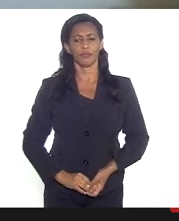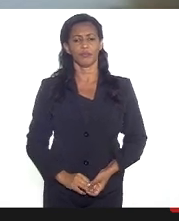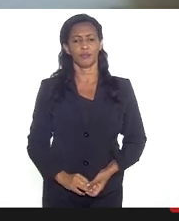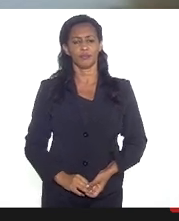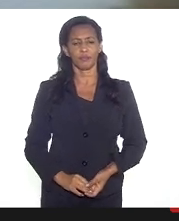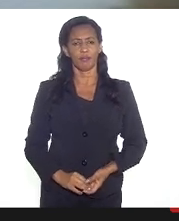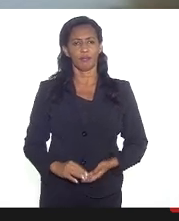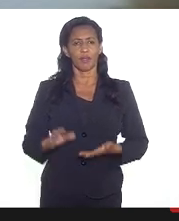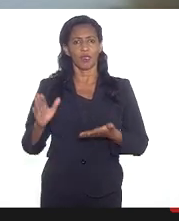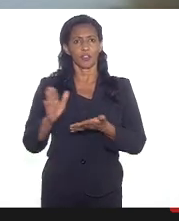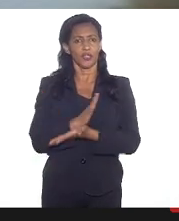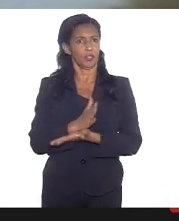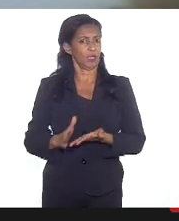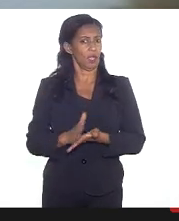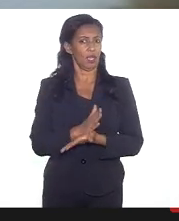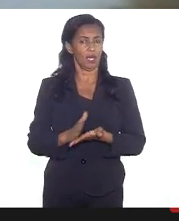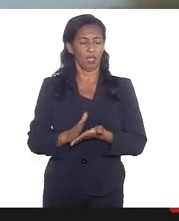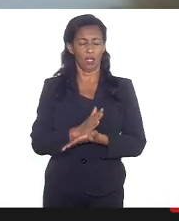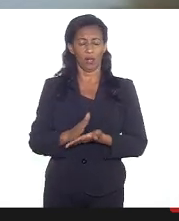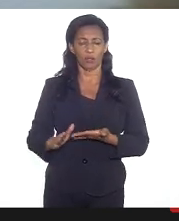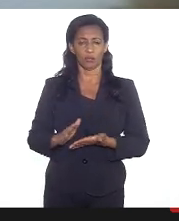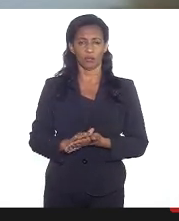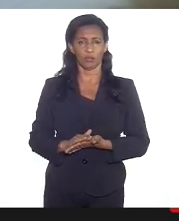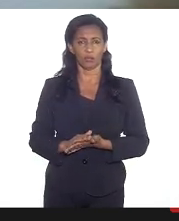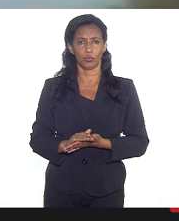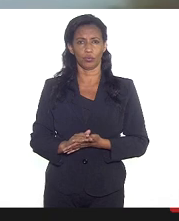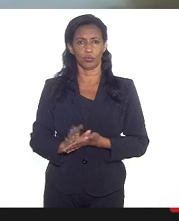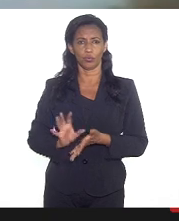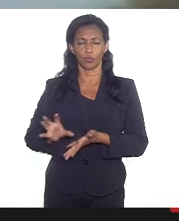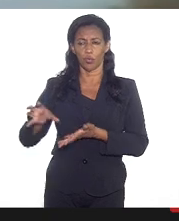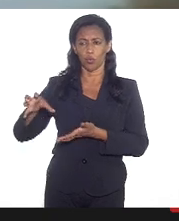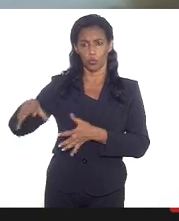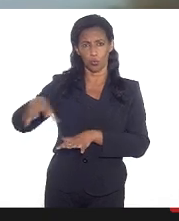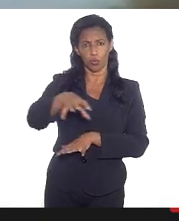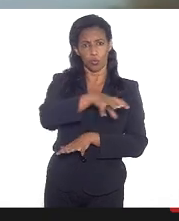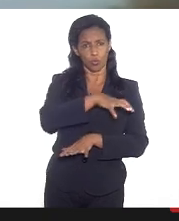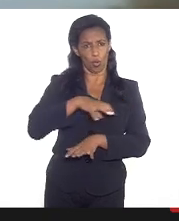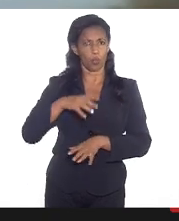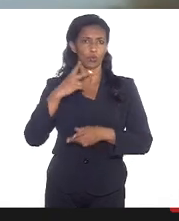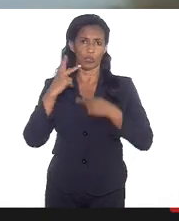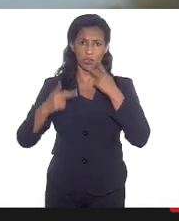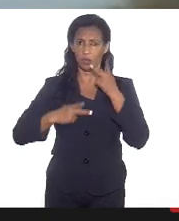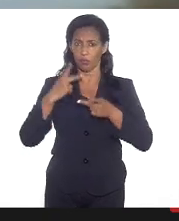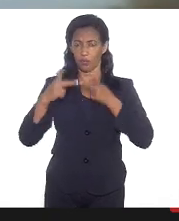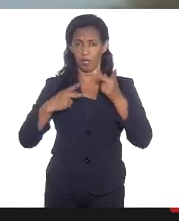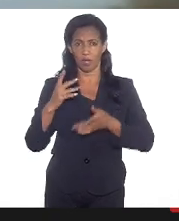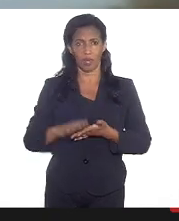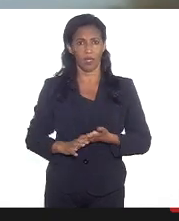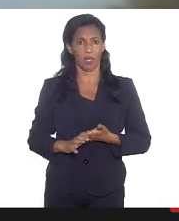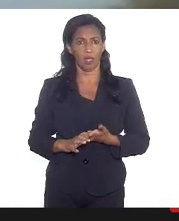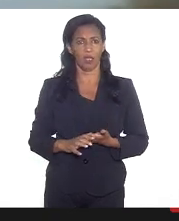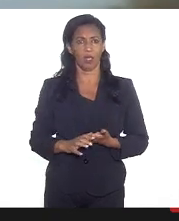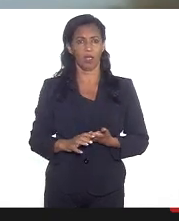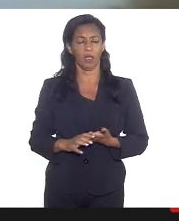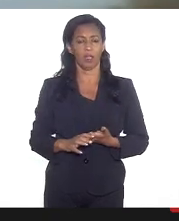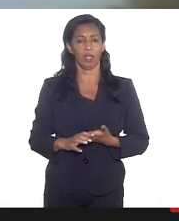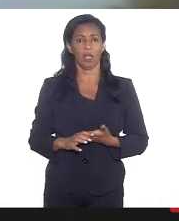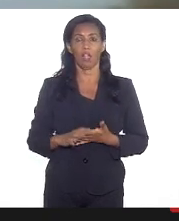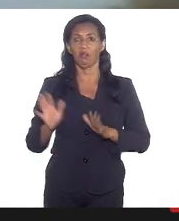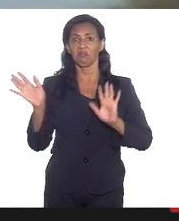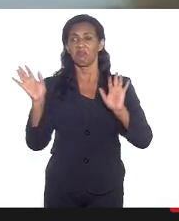a maioria dos órgãos que são ali citados sequer ter ido o